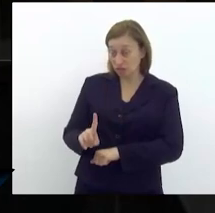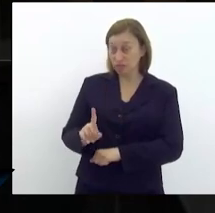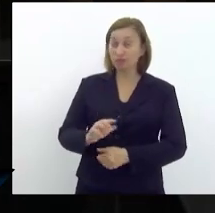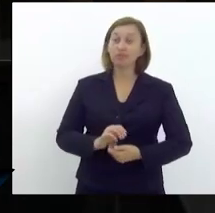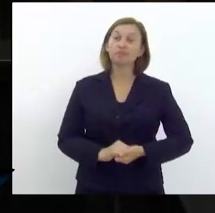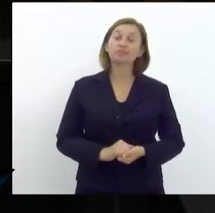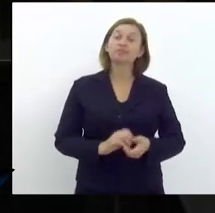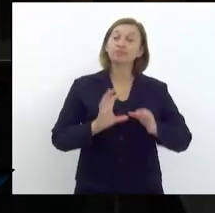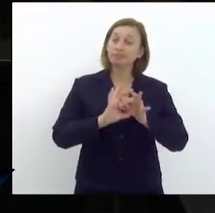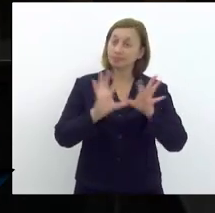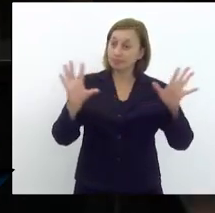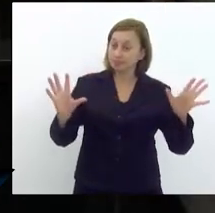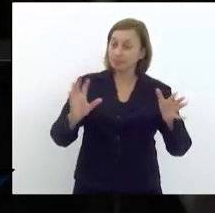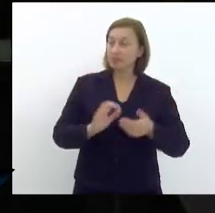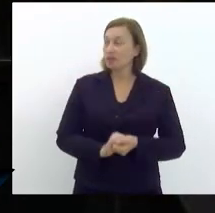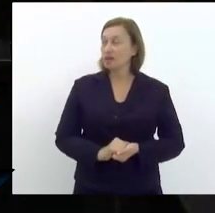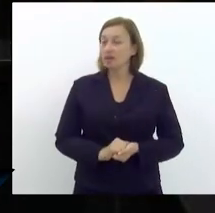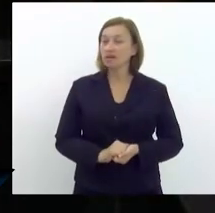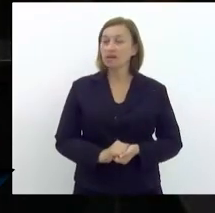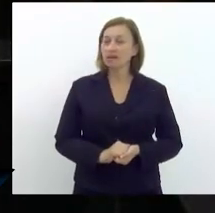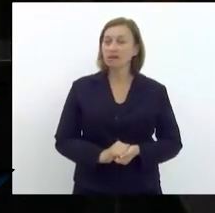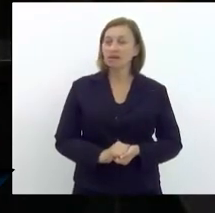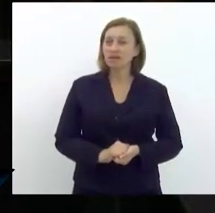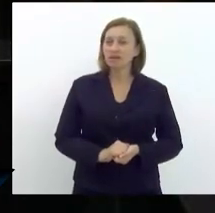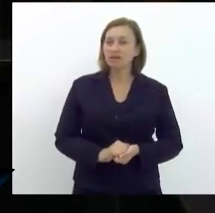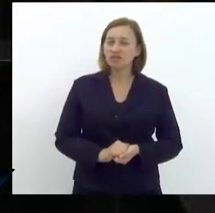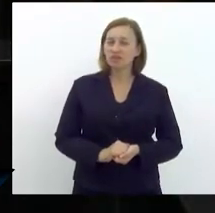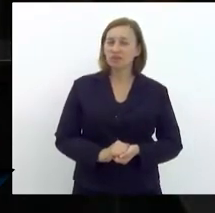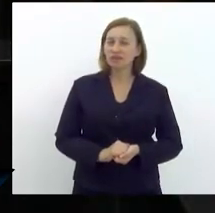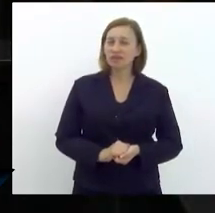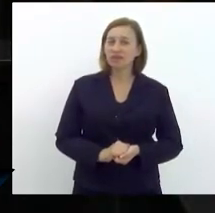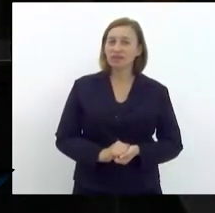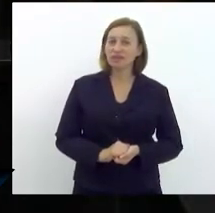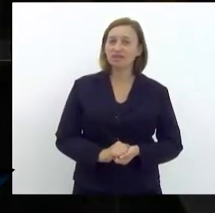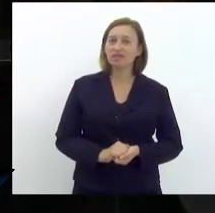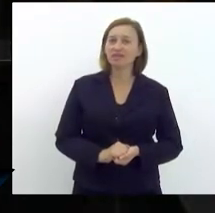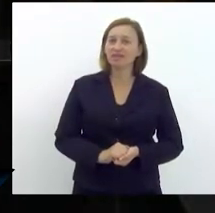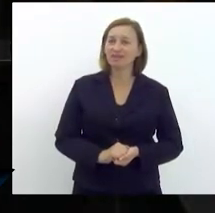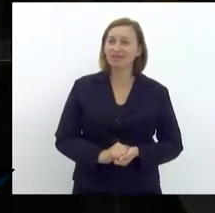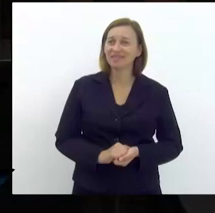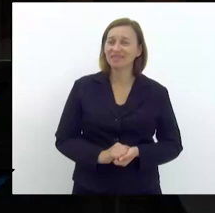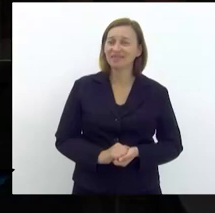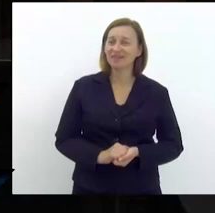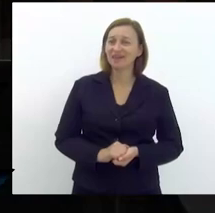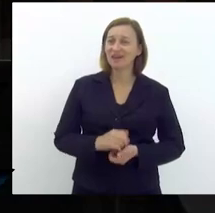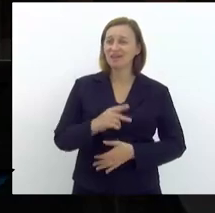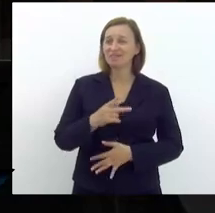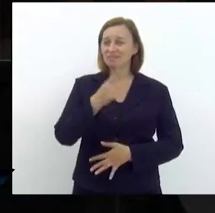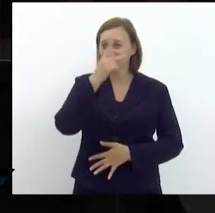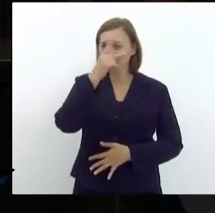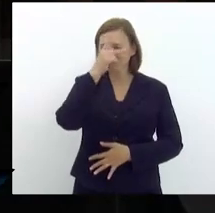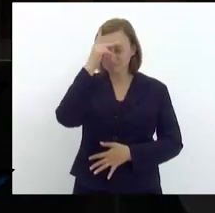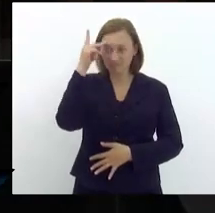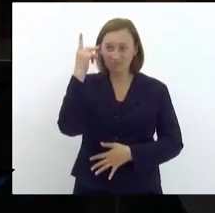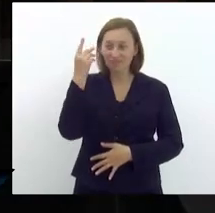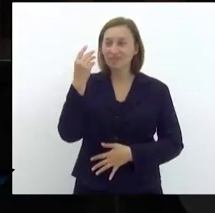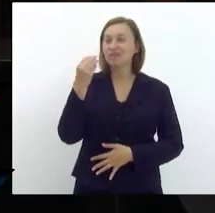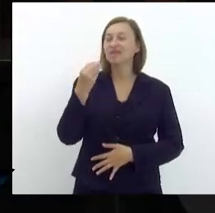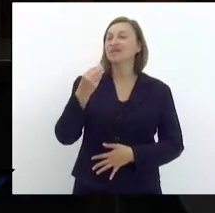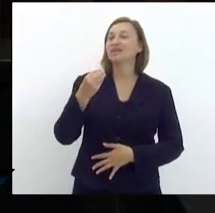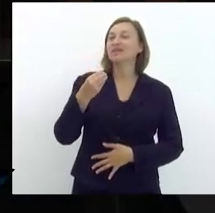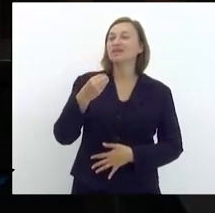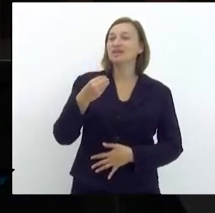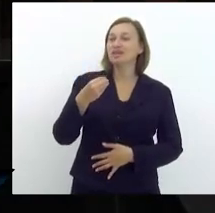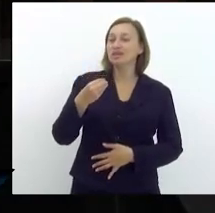direito então um cidadão que viveu com intensidade como eu vivi de